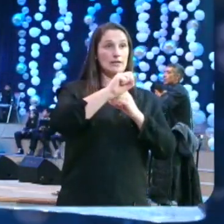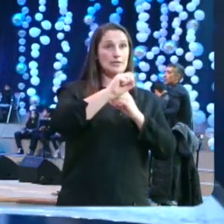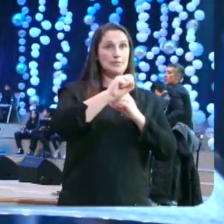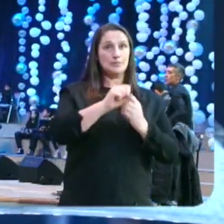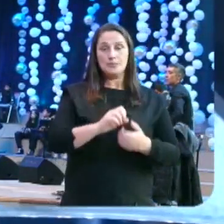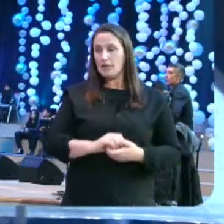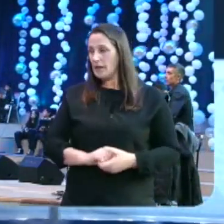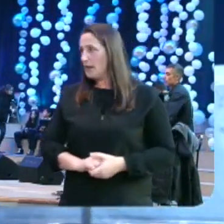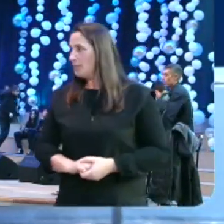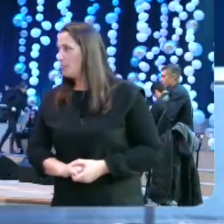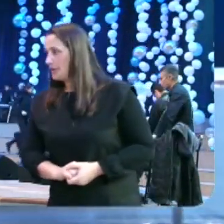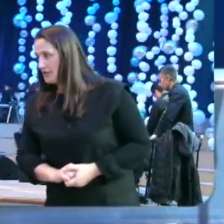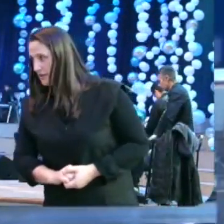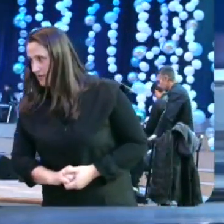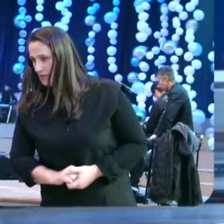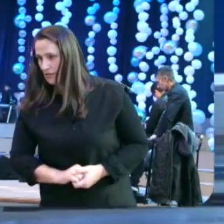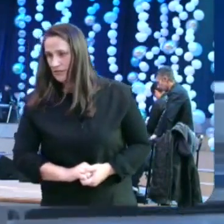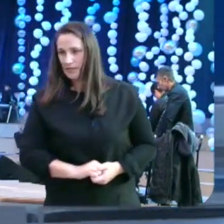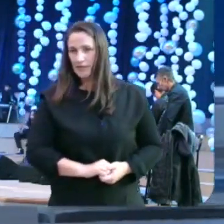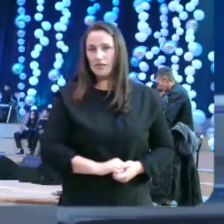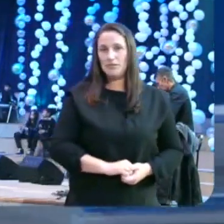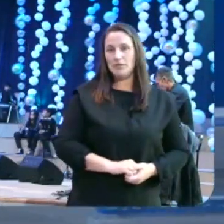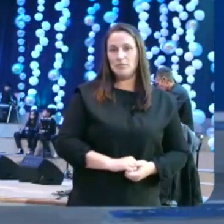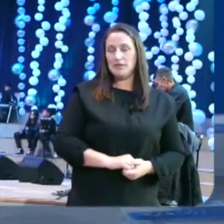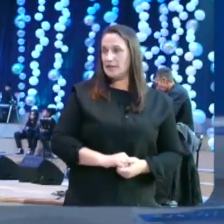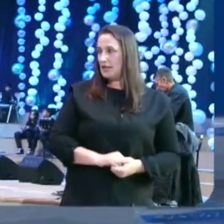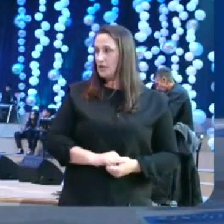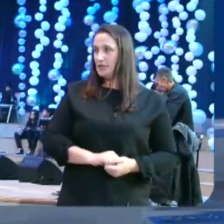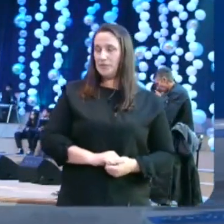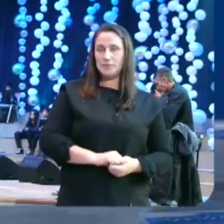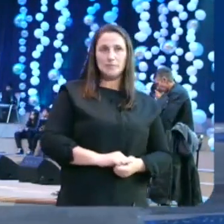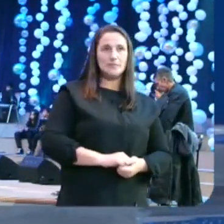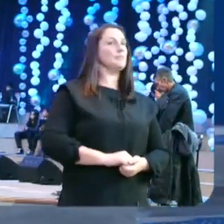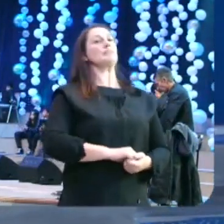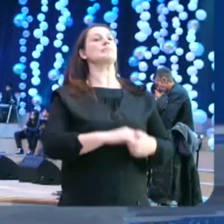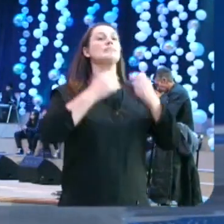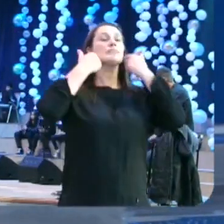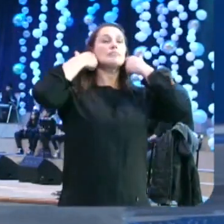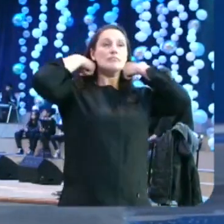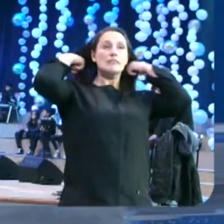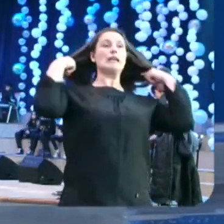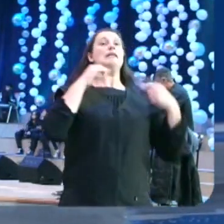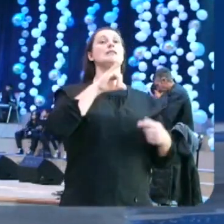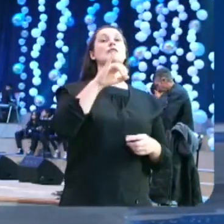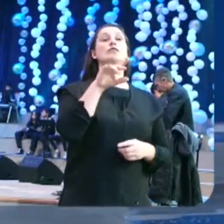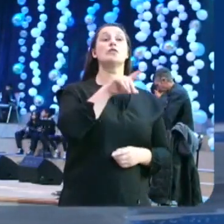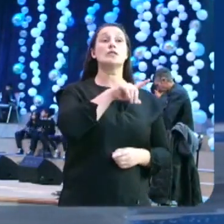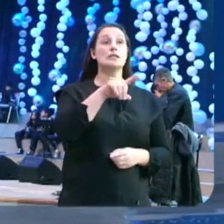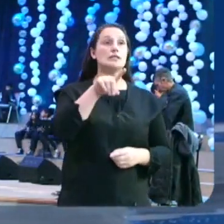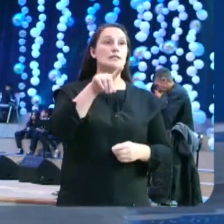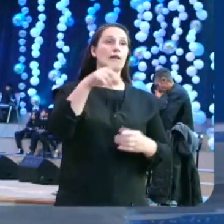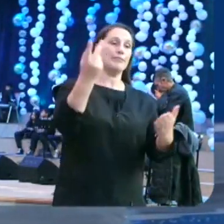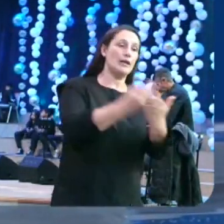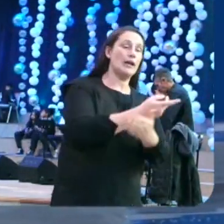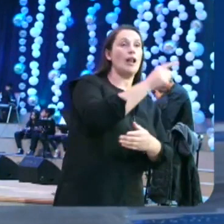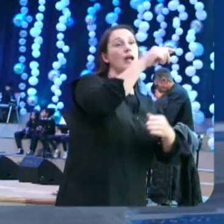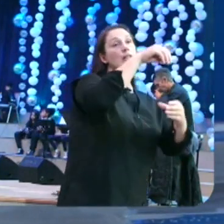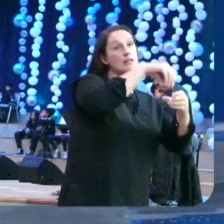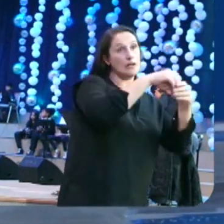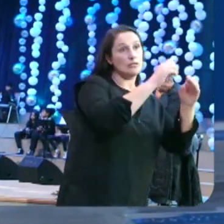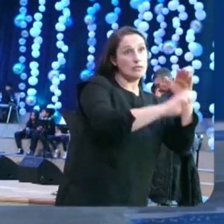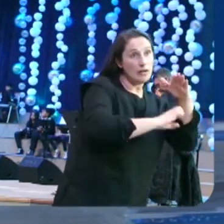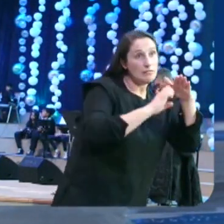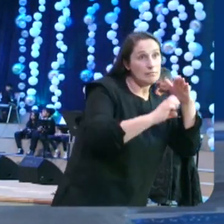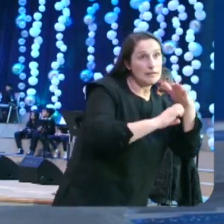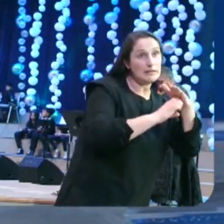onde não tem lugar para perdão. Essa é a grande verdade. Se você falhar no seu emprego, você vai